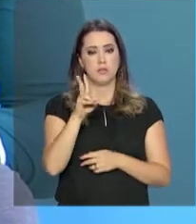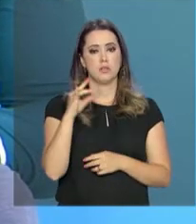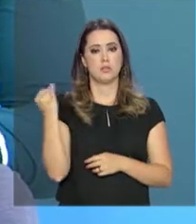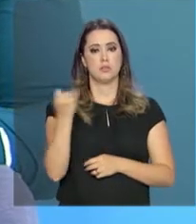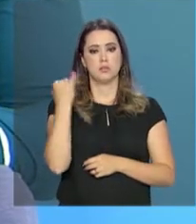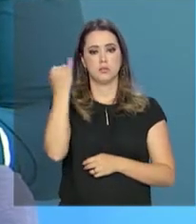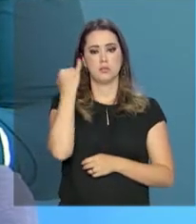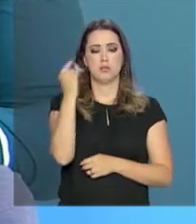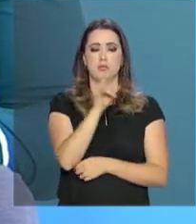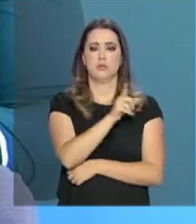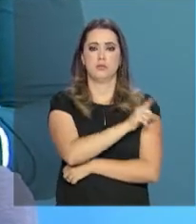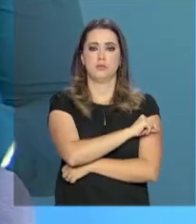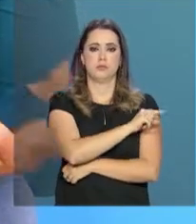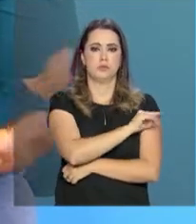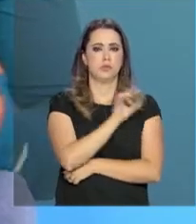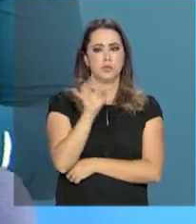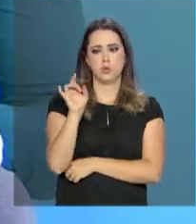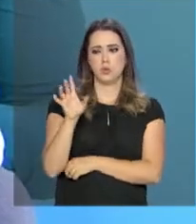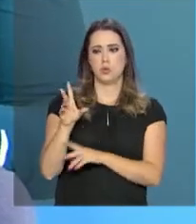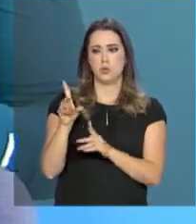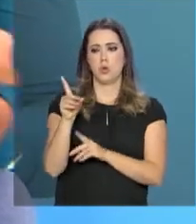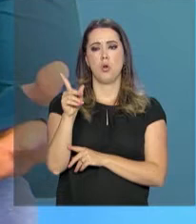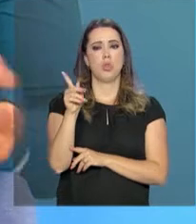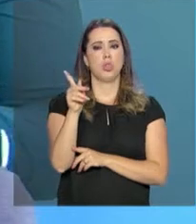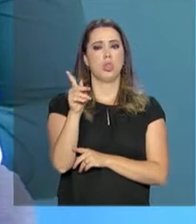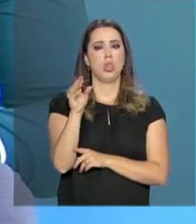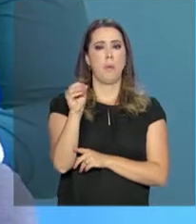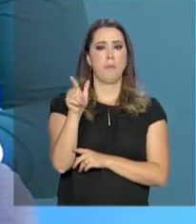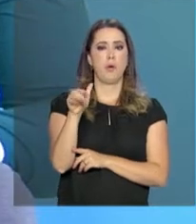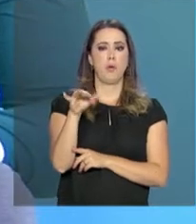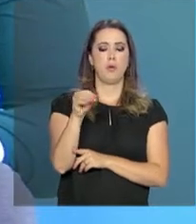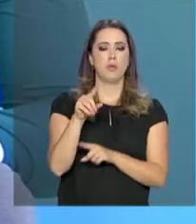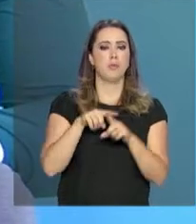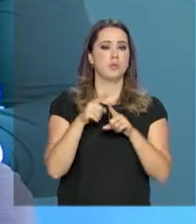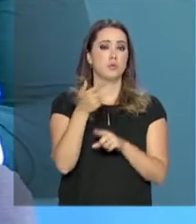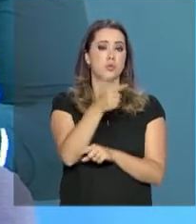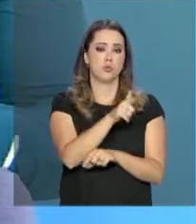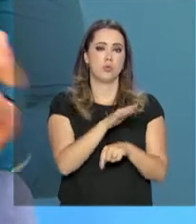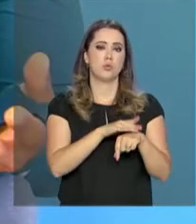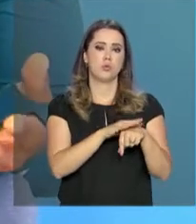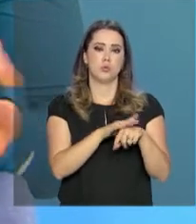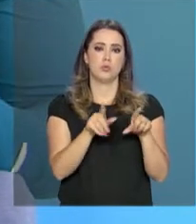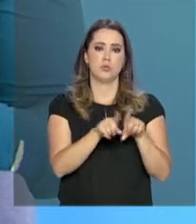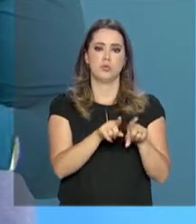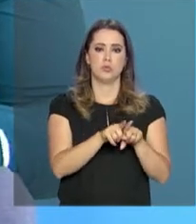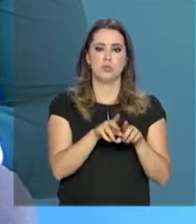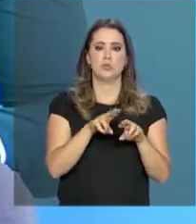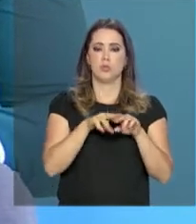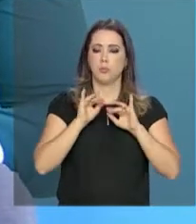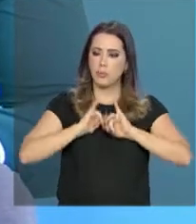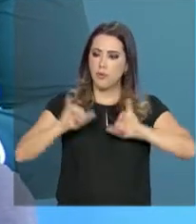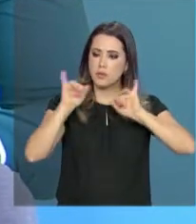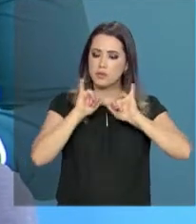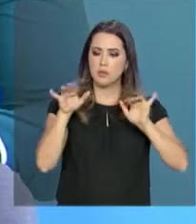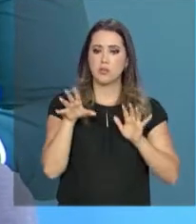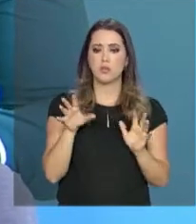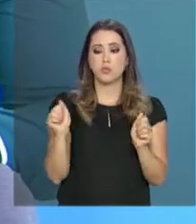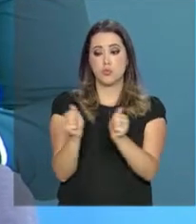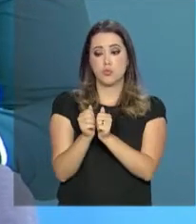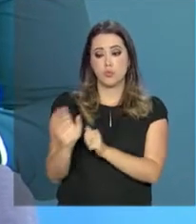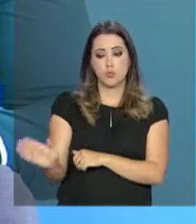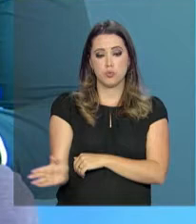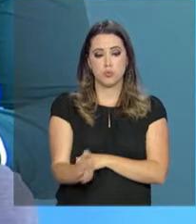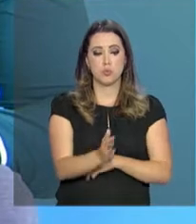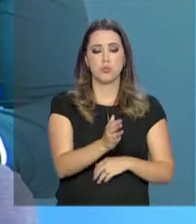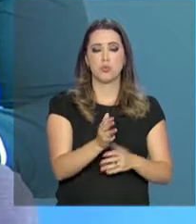da vacinação não só da pole como tantas outras doenças que têm aí que são todo o campanha então que levem seus filhos para vacinar